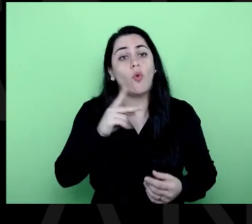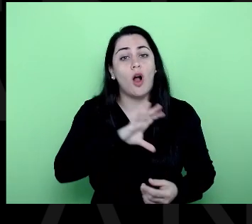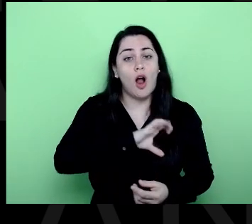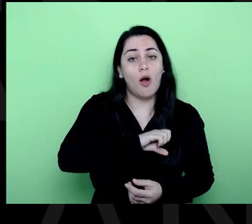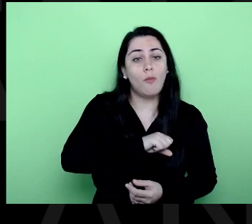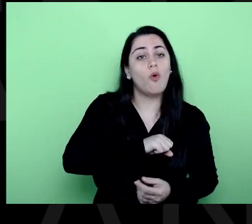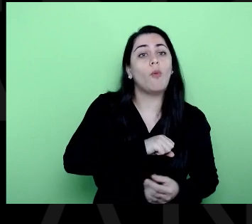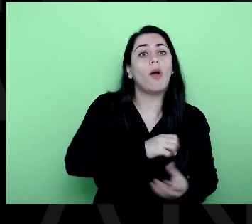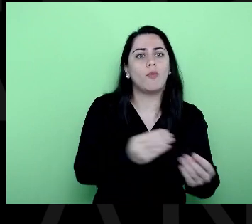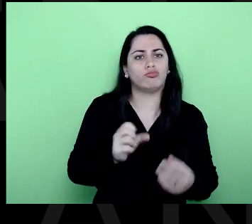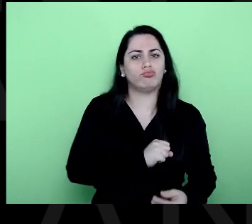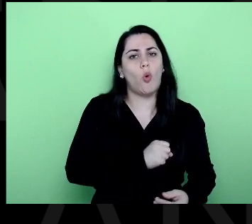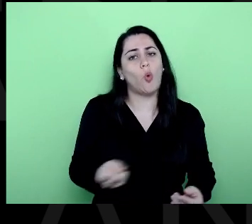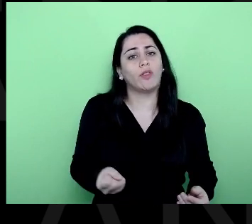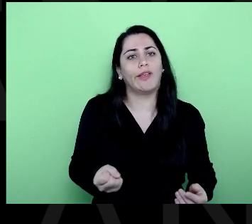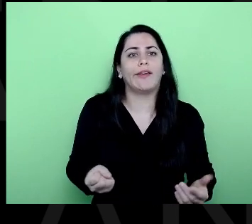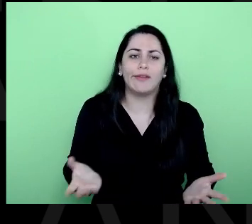ódios, né? Sempre foi, é um cara